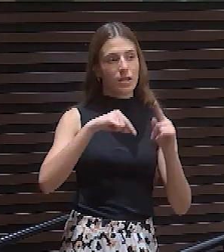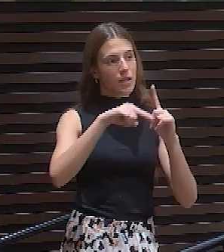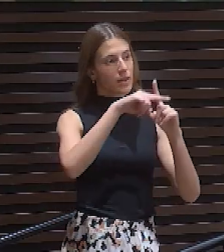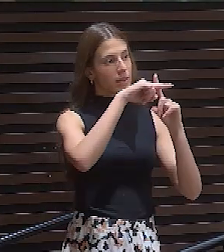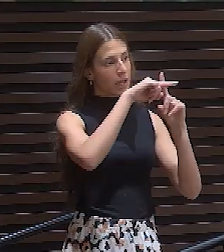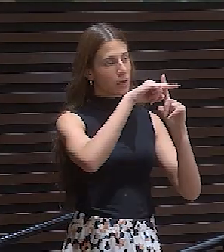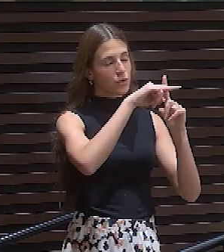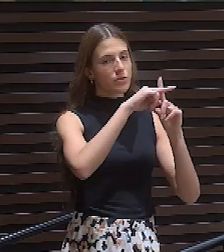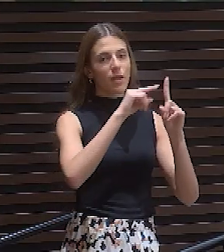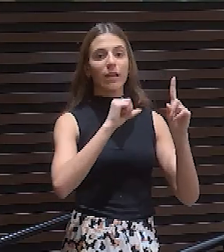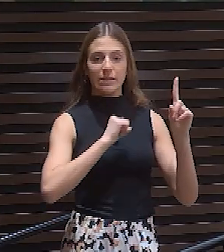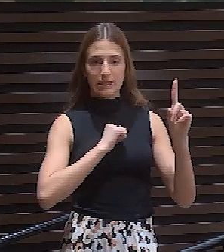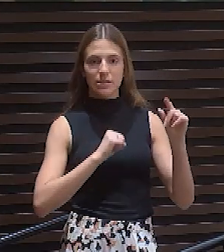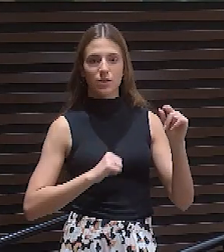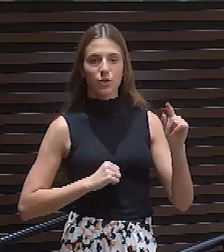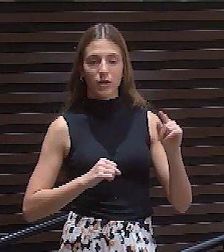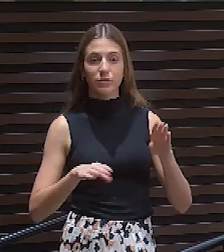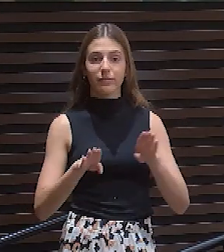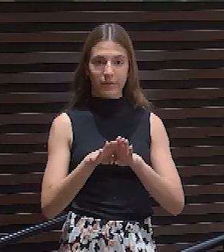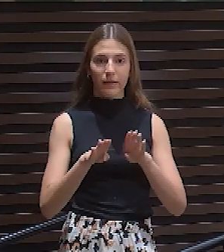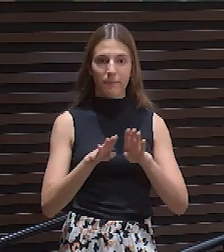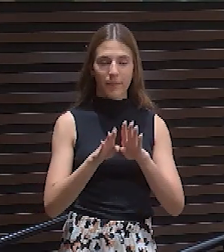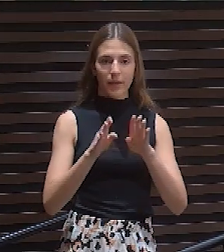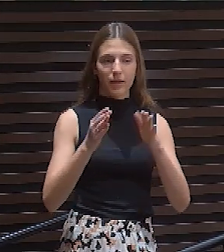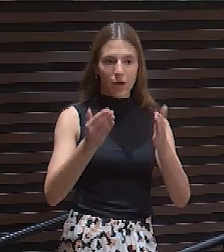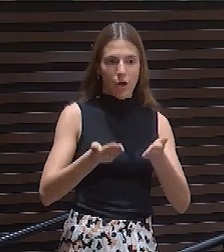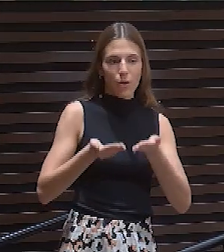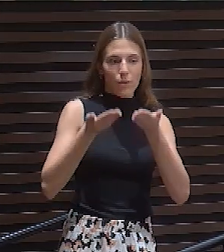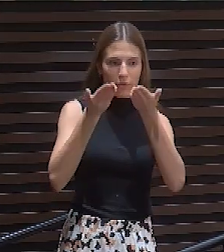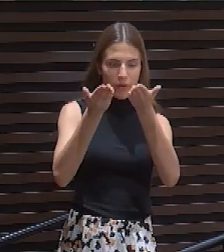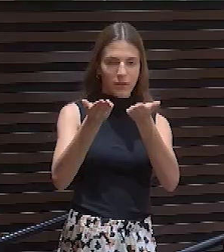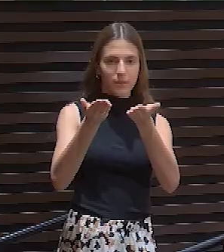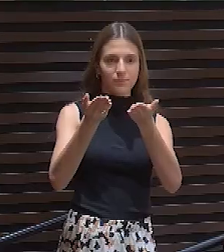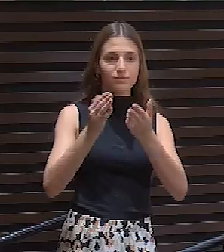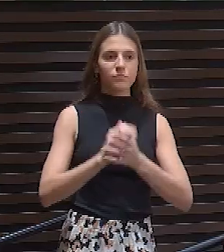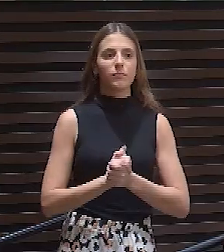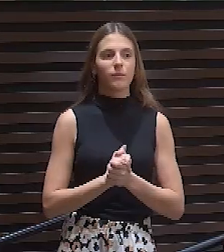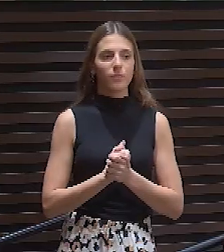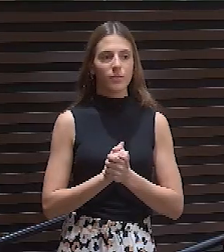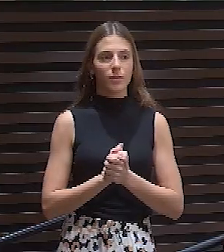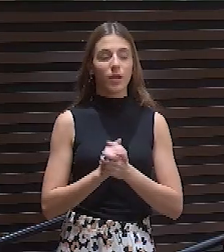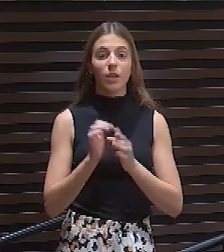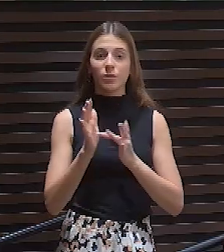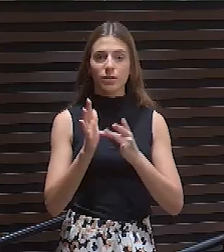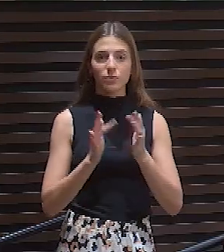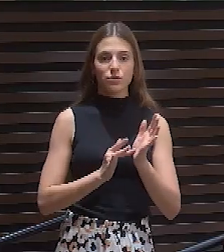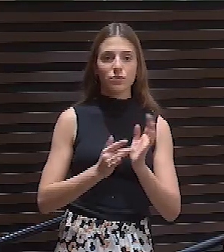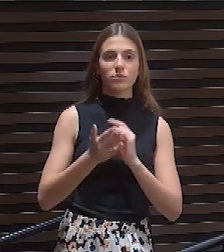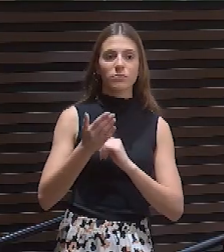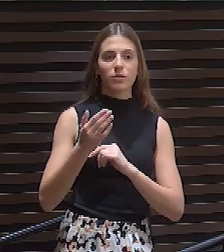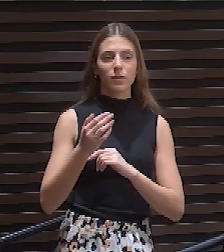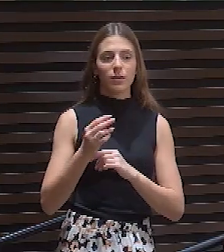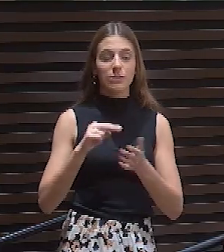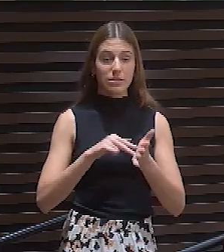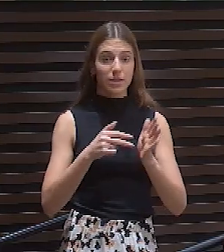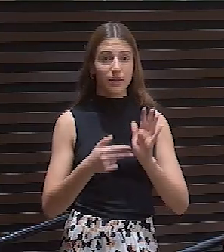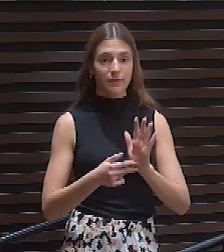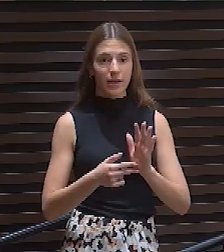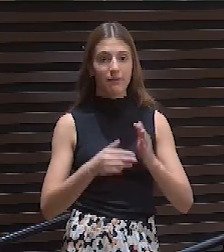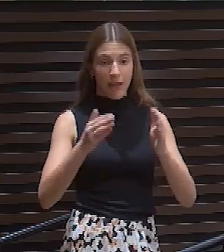sacerdote como oferta. Ele tanto estava como sacerdote, como ele estava como